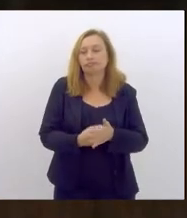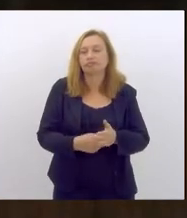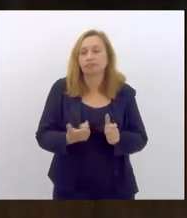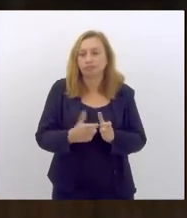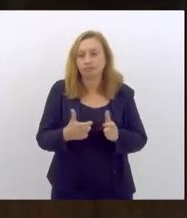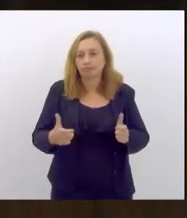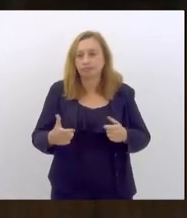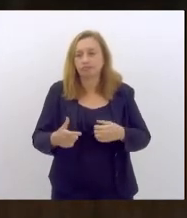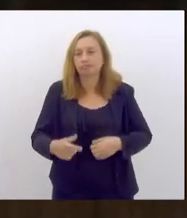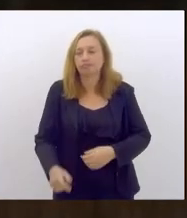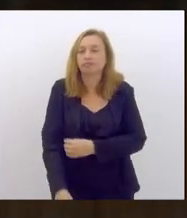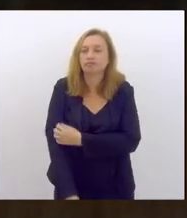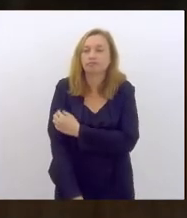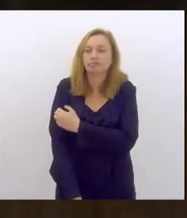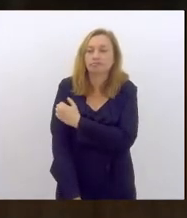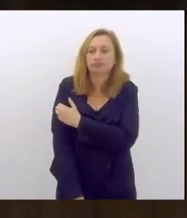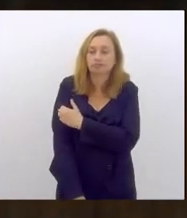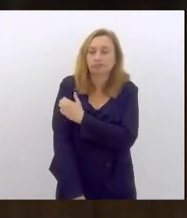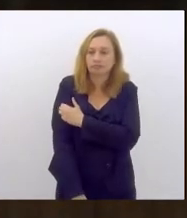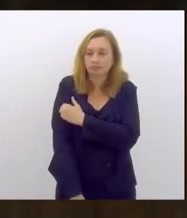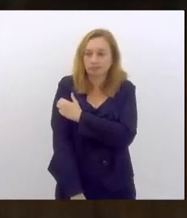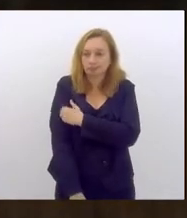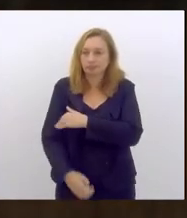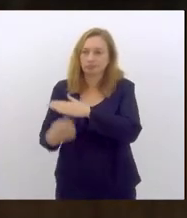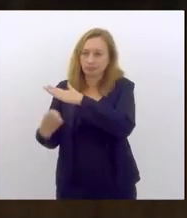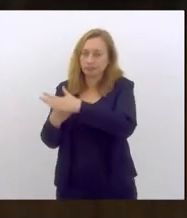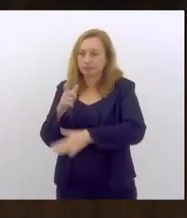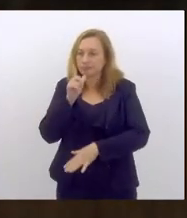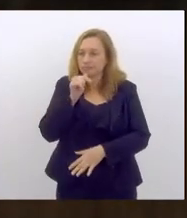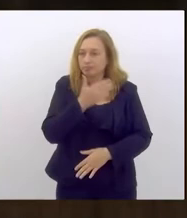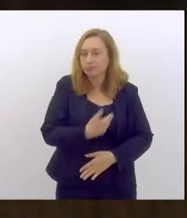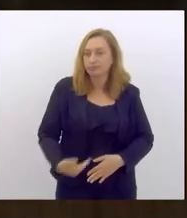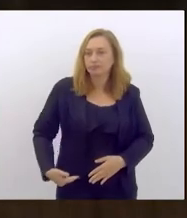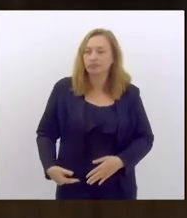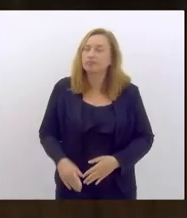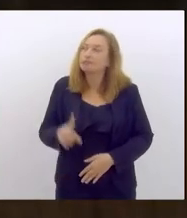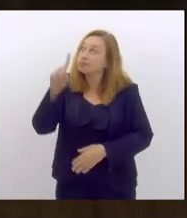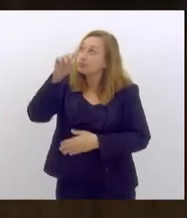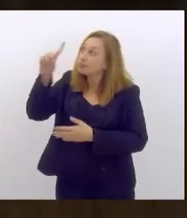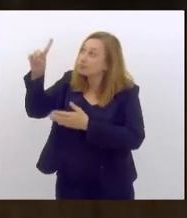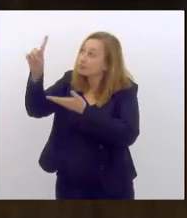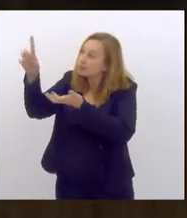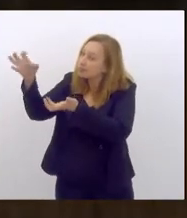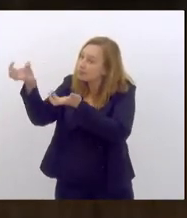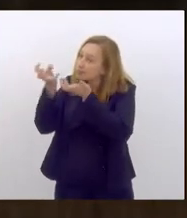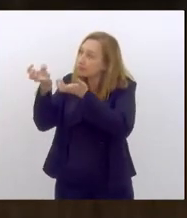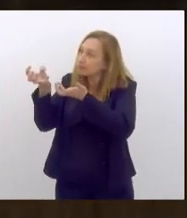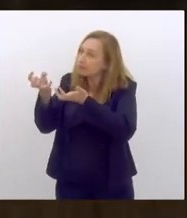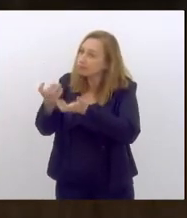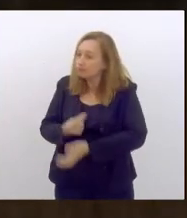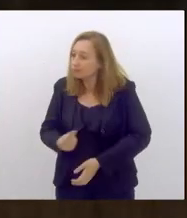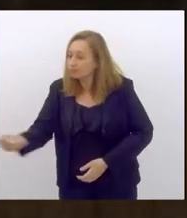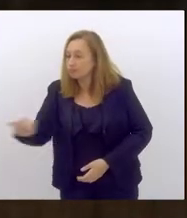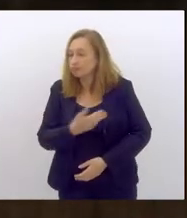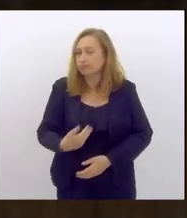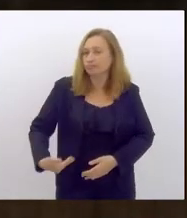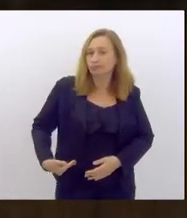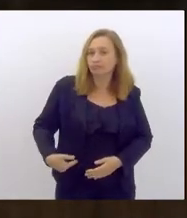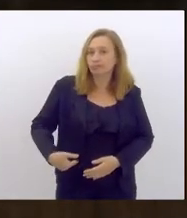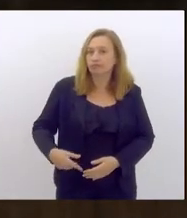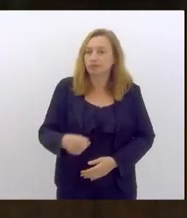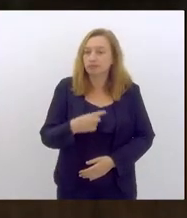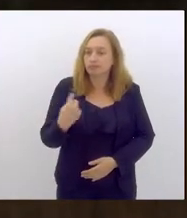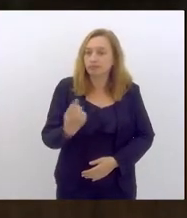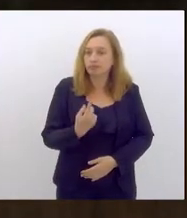grande manter a SEDAE pública e, se Deus quiser, saindo esse governador, nós